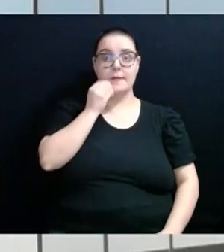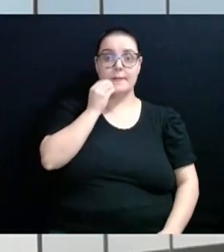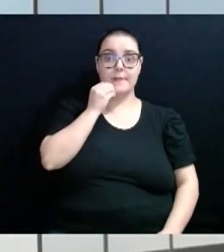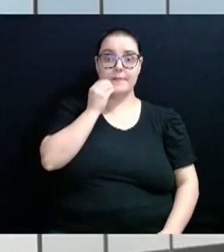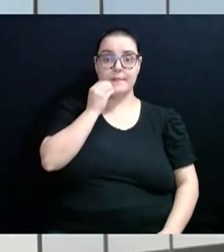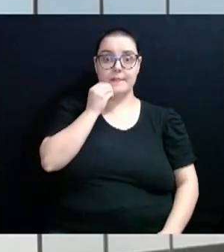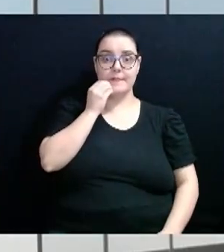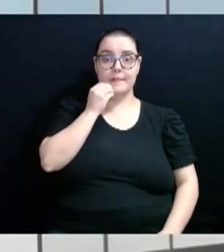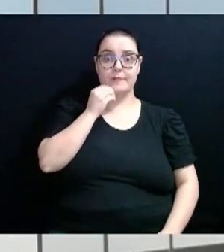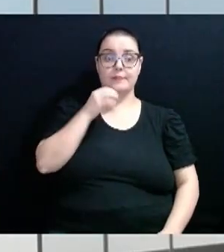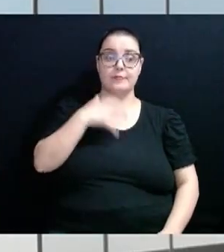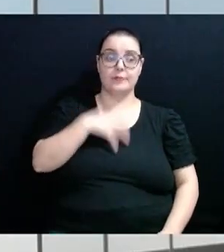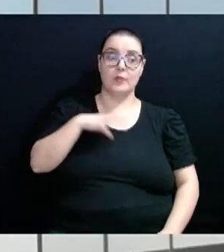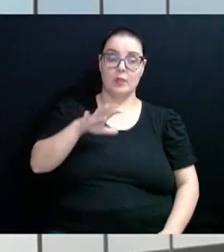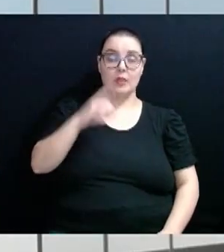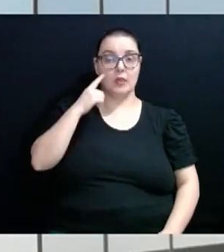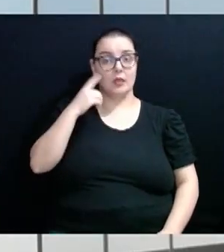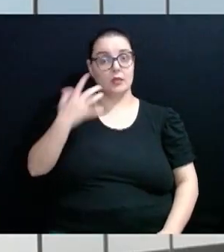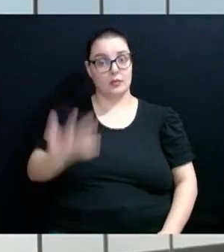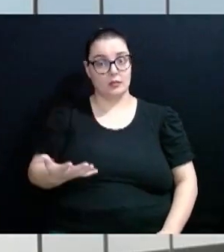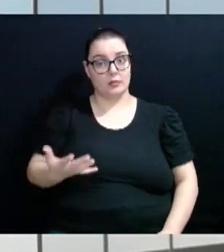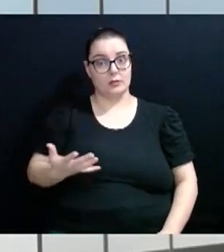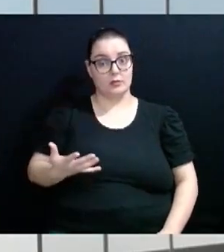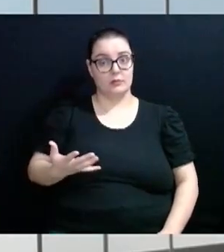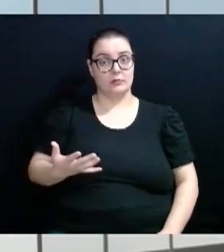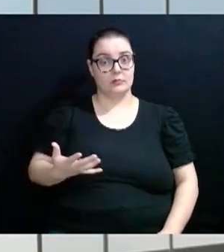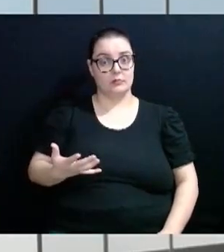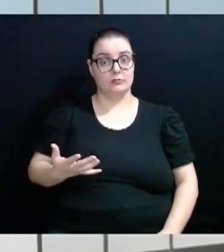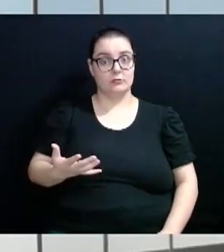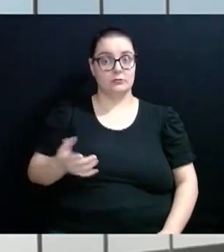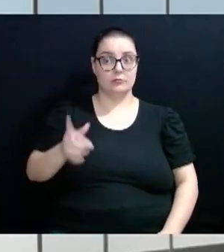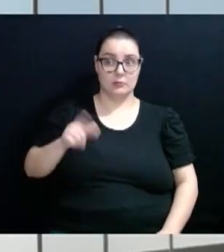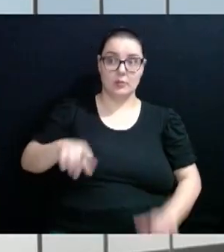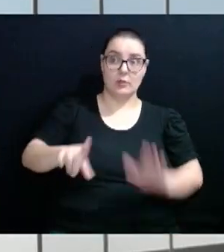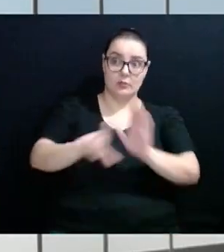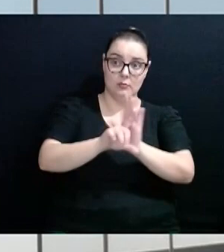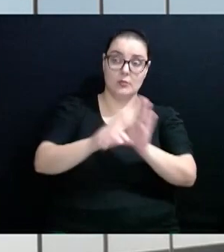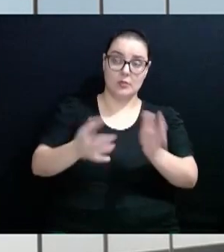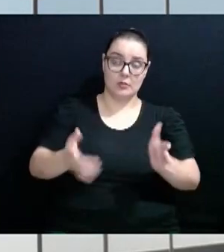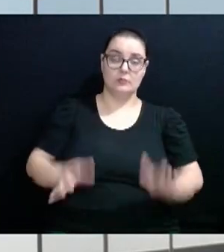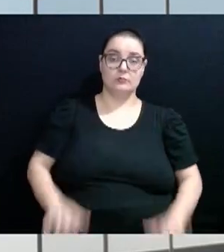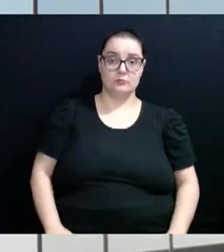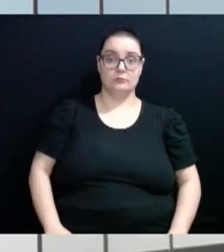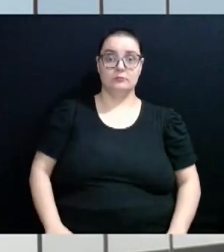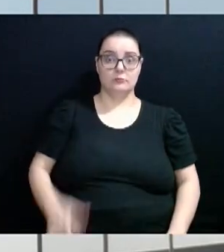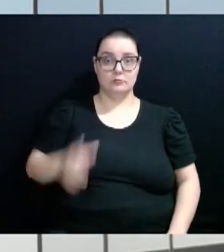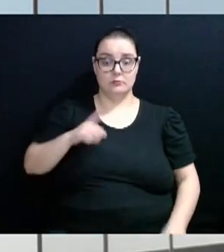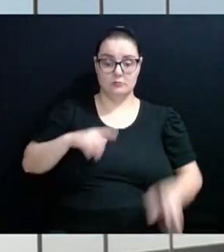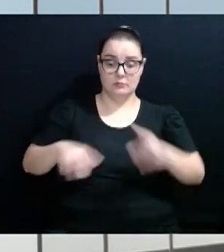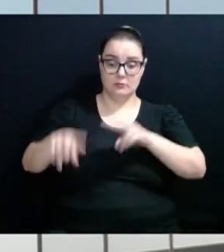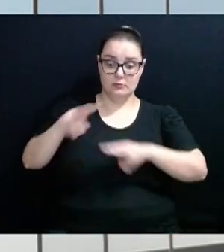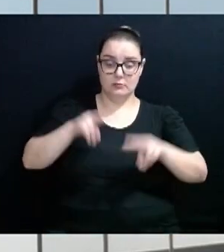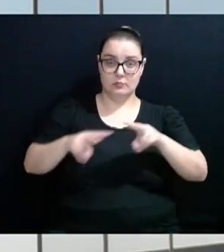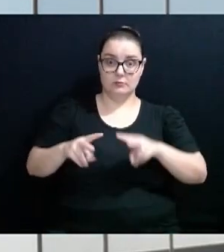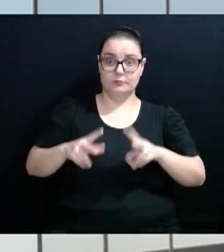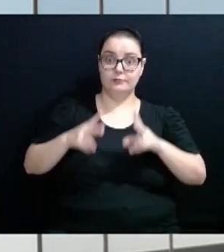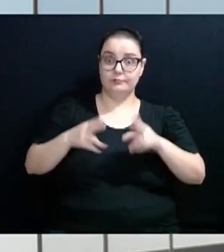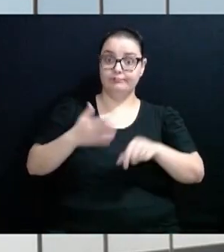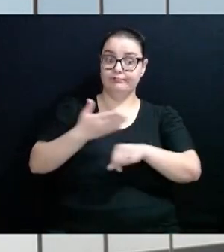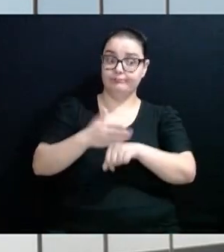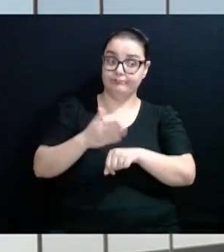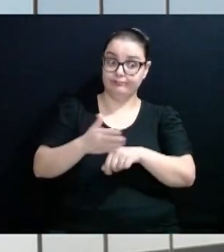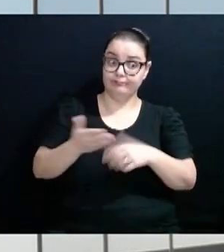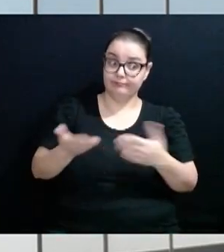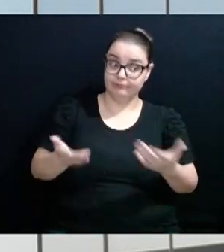esta é a ideia fundamental. Então ela é uma lei que, né, tem essa visão. Como ela vai ser exercida é outra